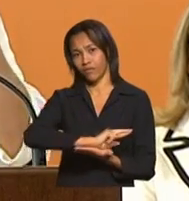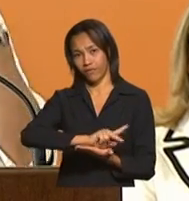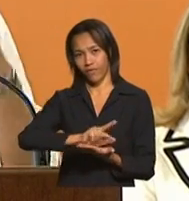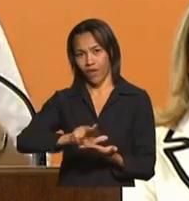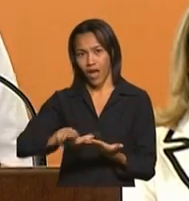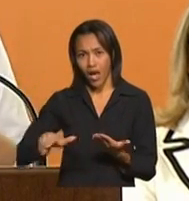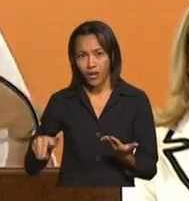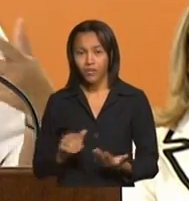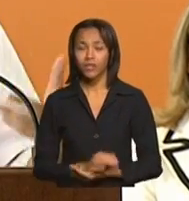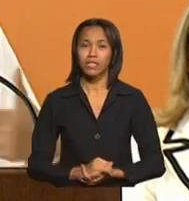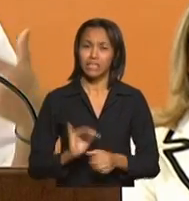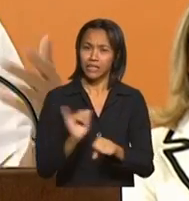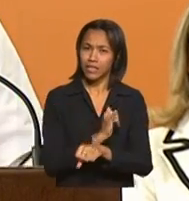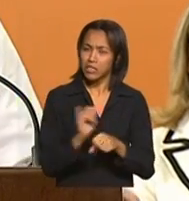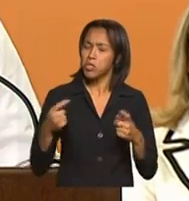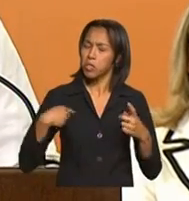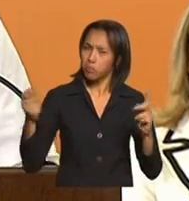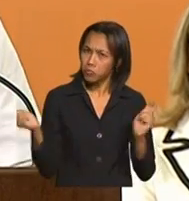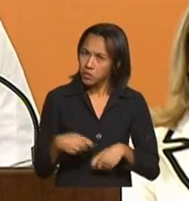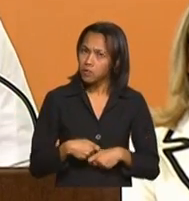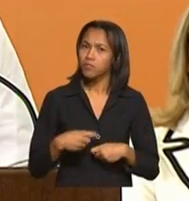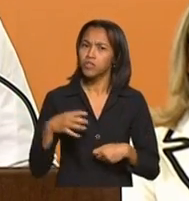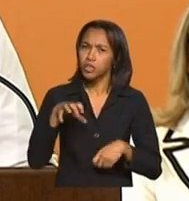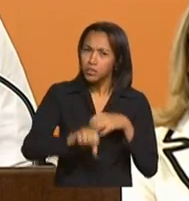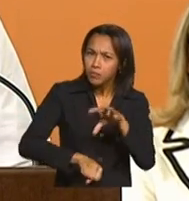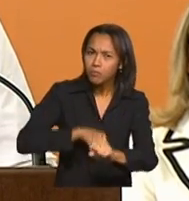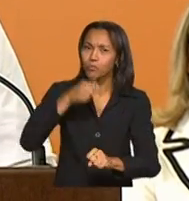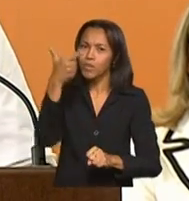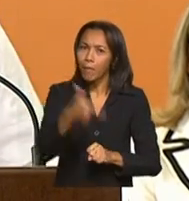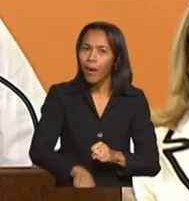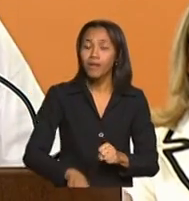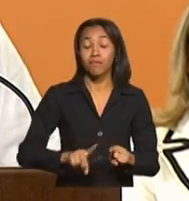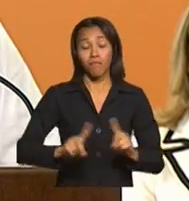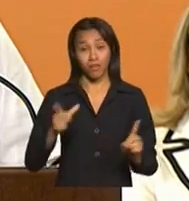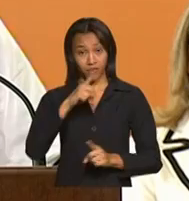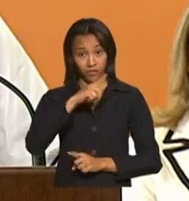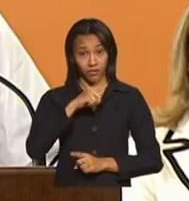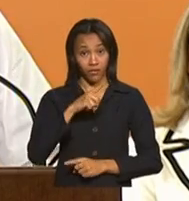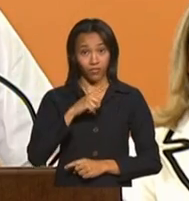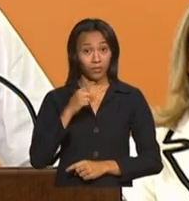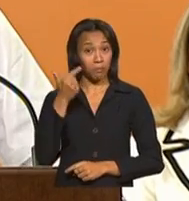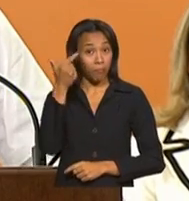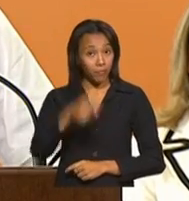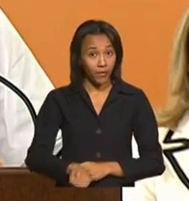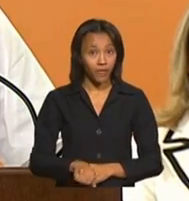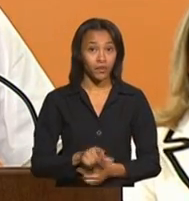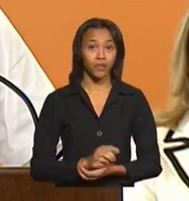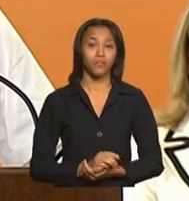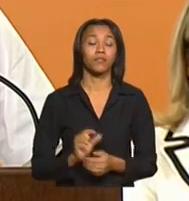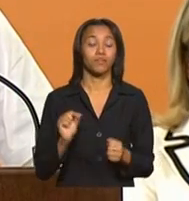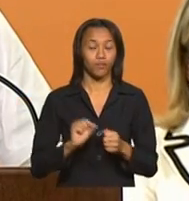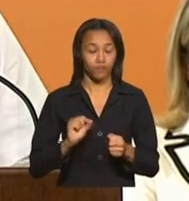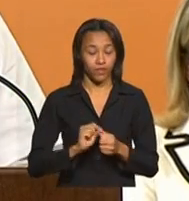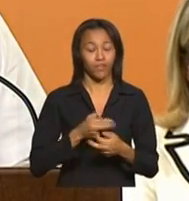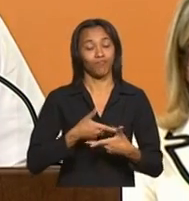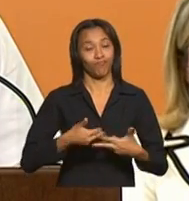nós temos várias iniciativas que podemos explorar, mas ainda temos muito a